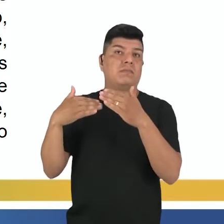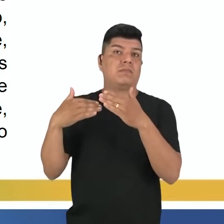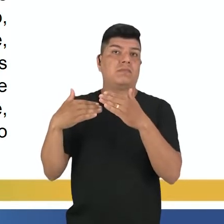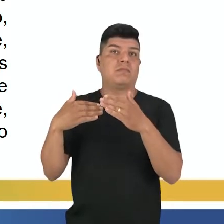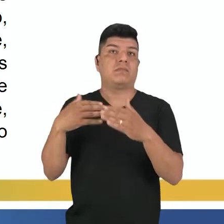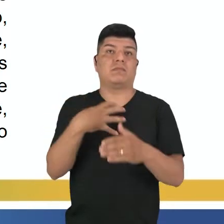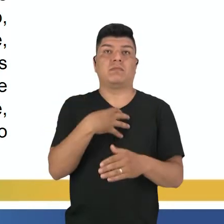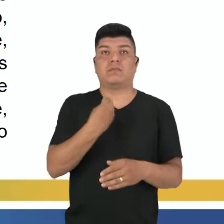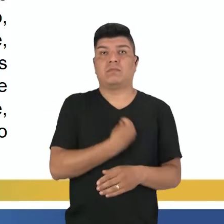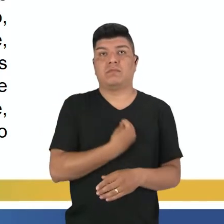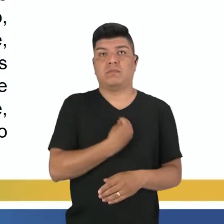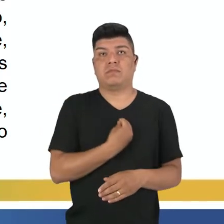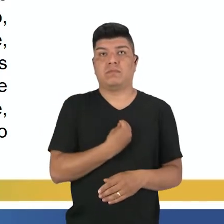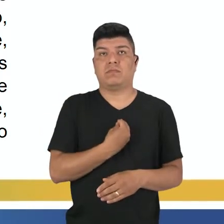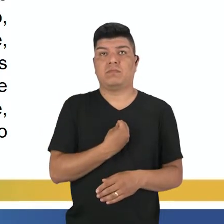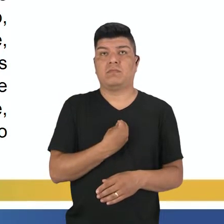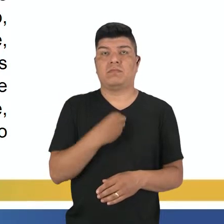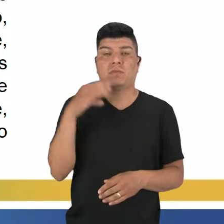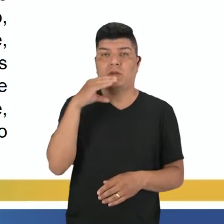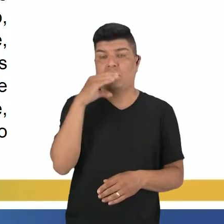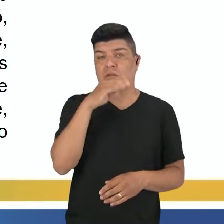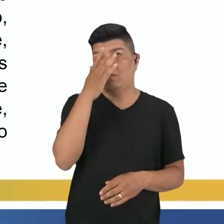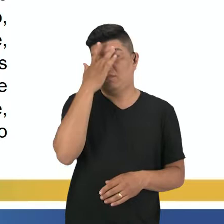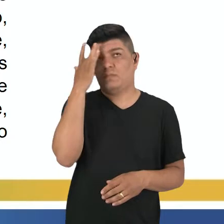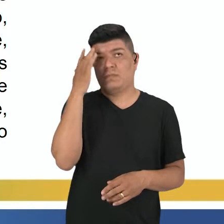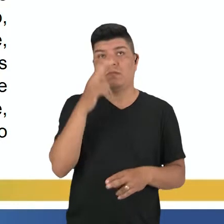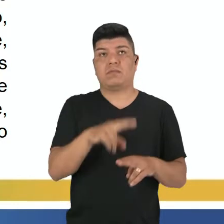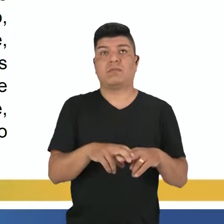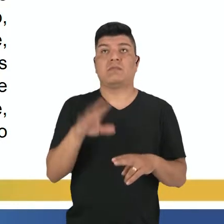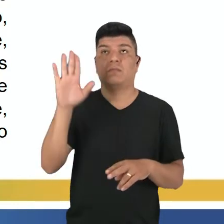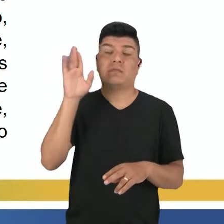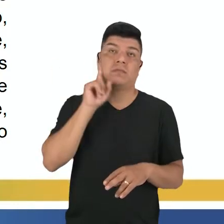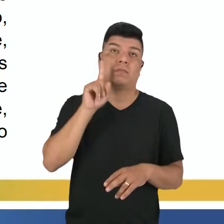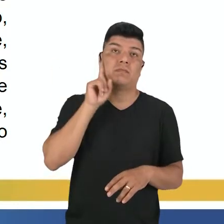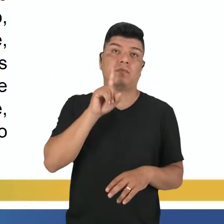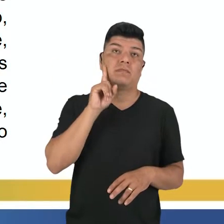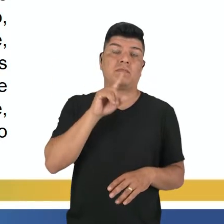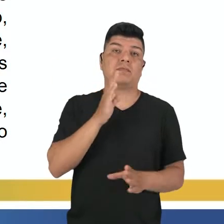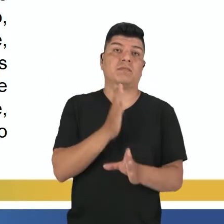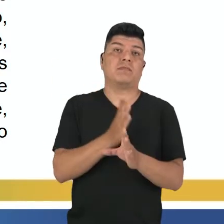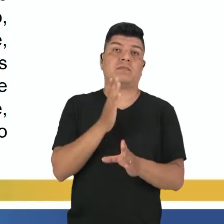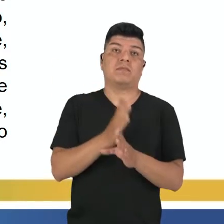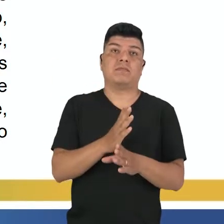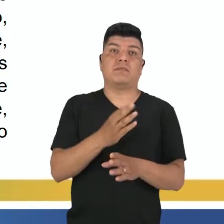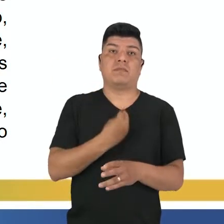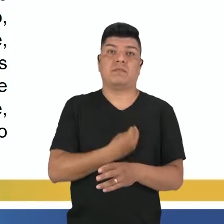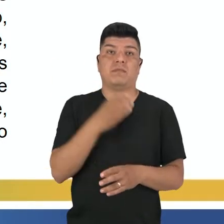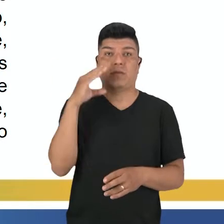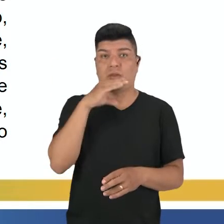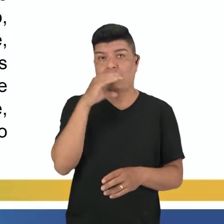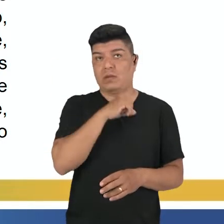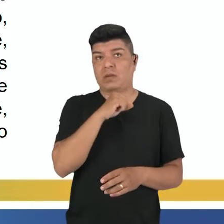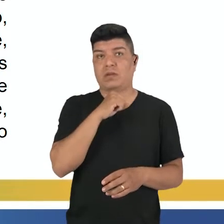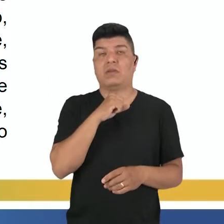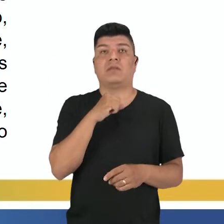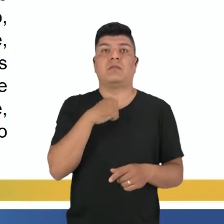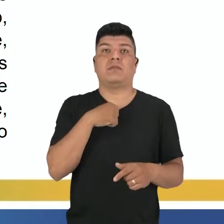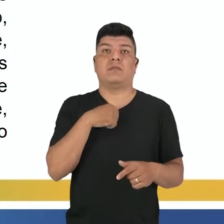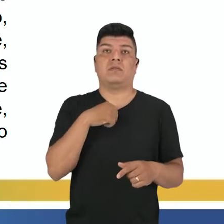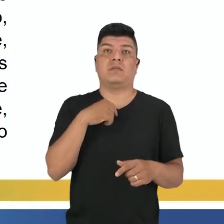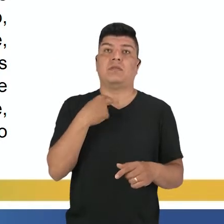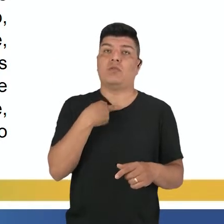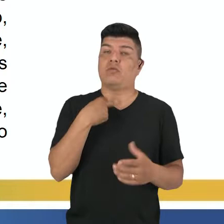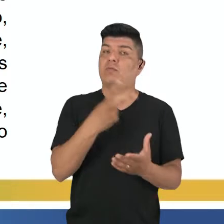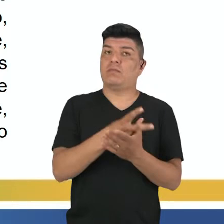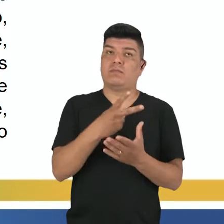com o estilo de vida corrido das pessoas. Então, lá nos Estados Unidos, devido a esse estilo corrido de vida das